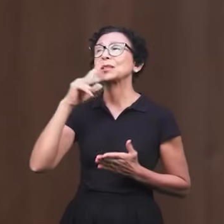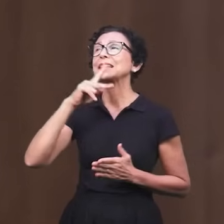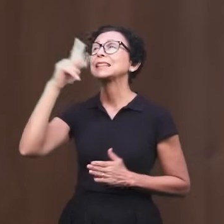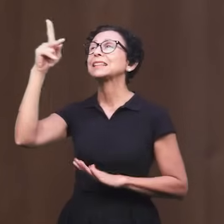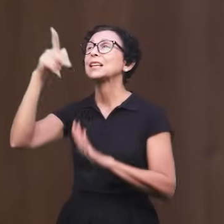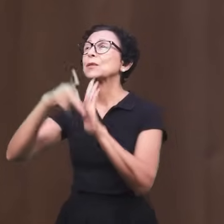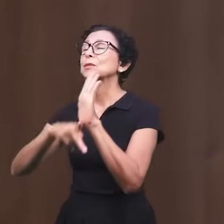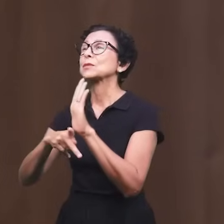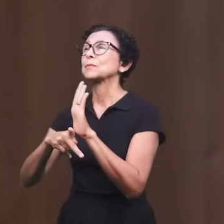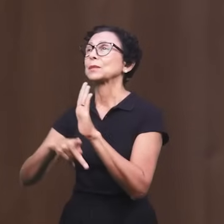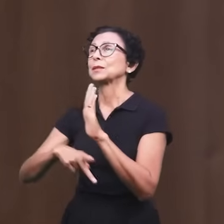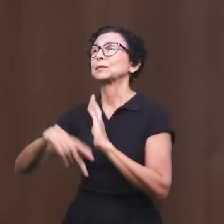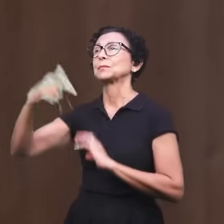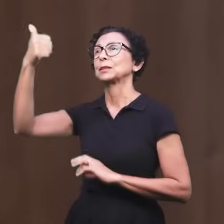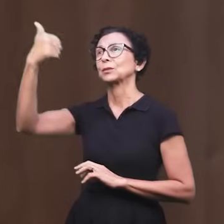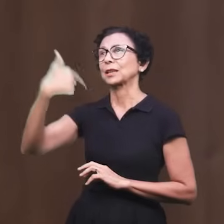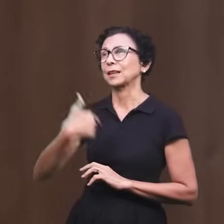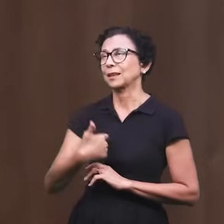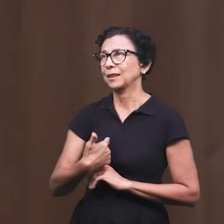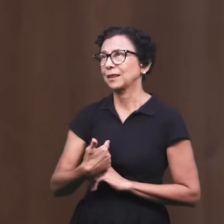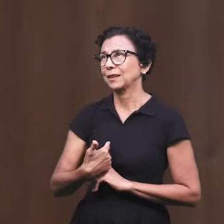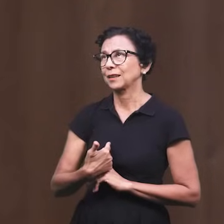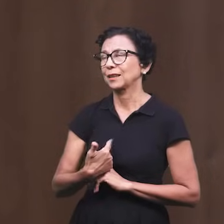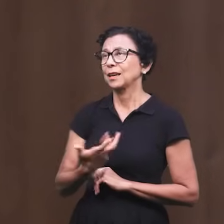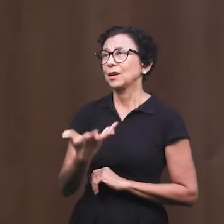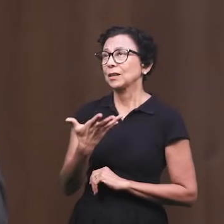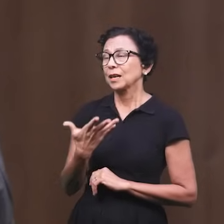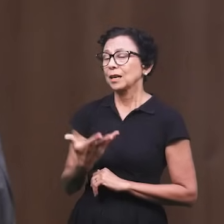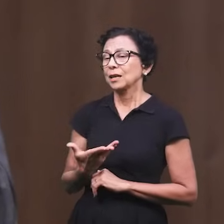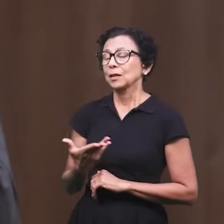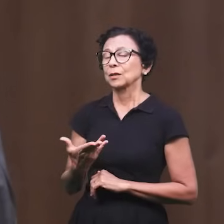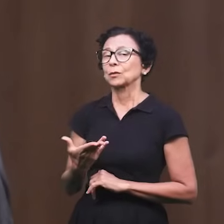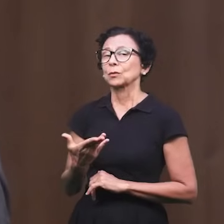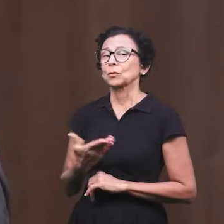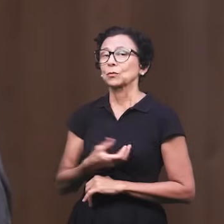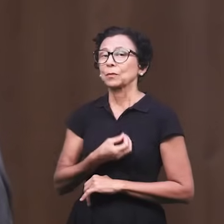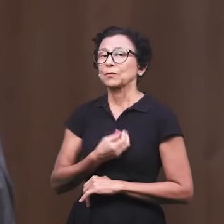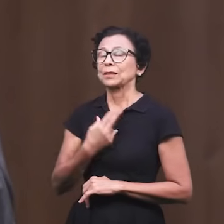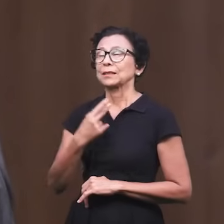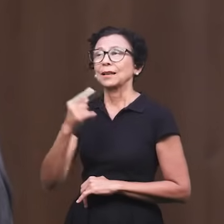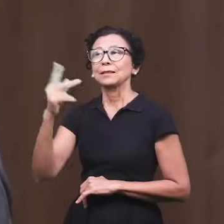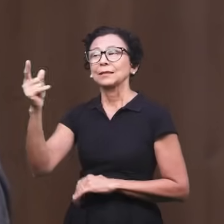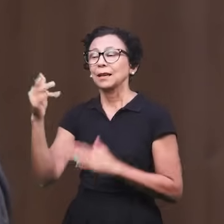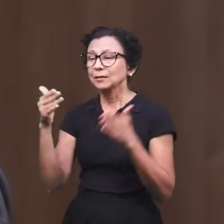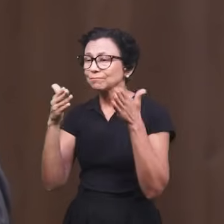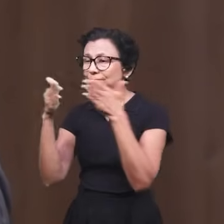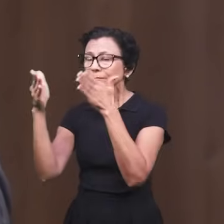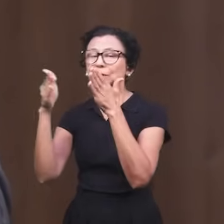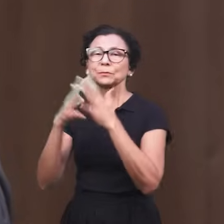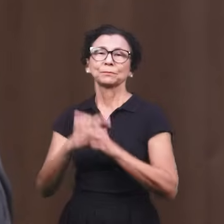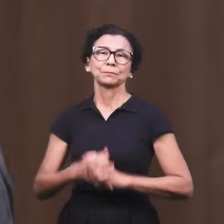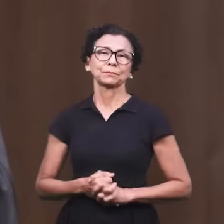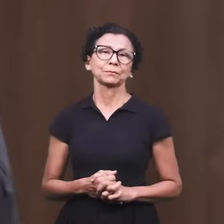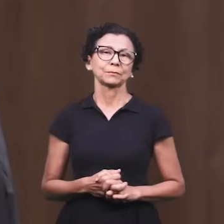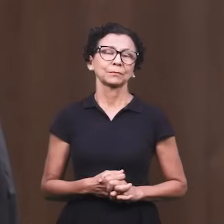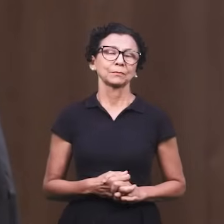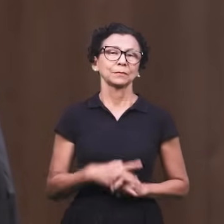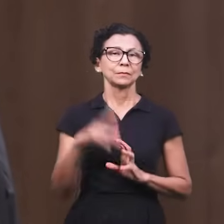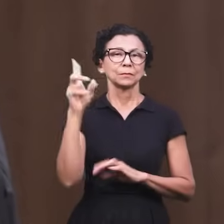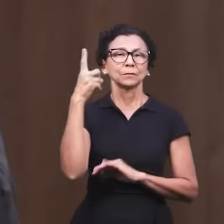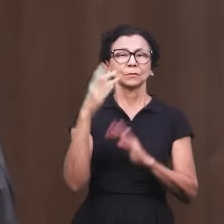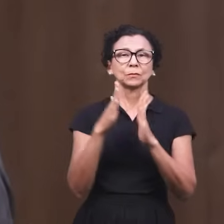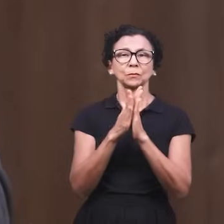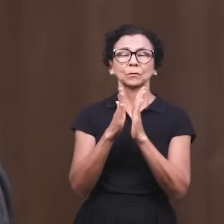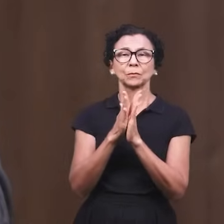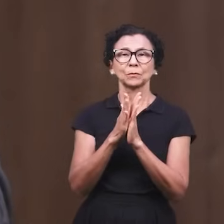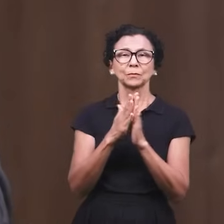caminho eterno. Então, quando você quer o caminho eterno, quais são os meios de graça? Ele está orando. Está abrindo o coração